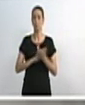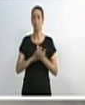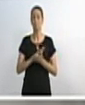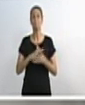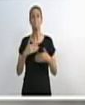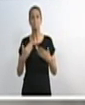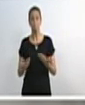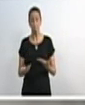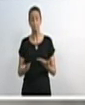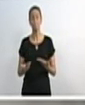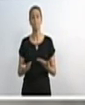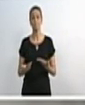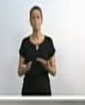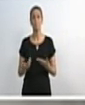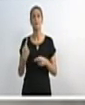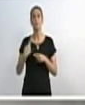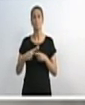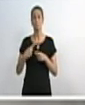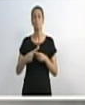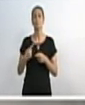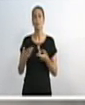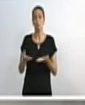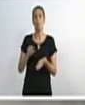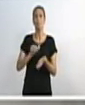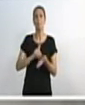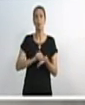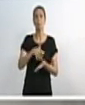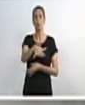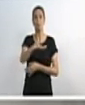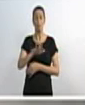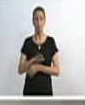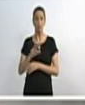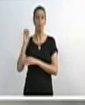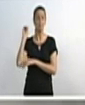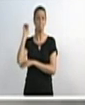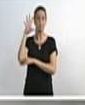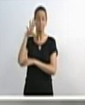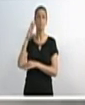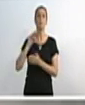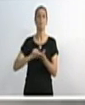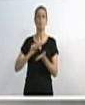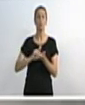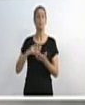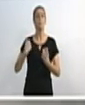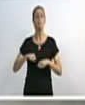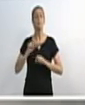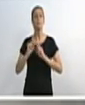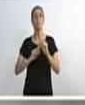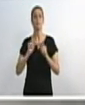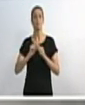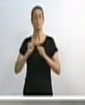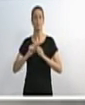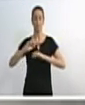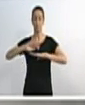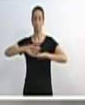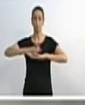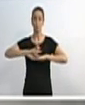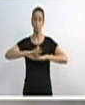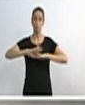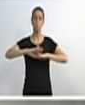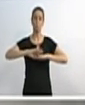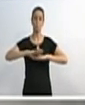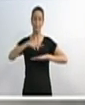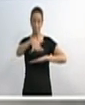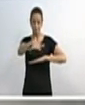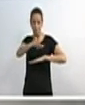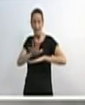uma reposição com outra lombada eletrônica, eu acho que uma faixa elevada naquela via seria interessante, nobre líder do